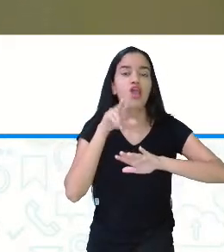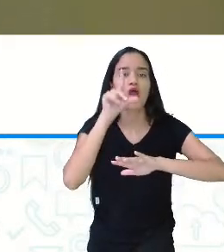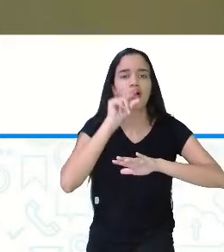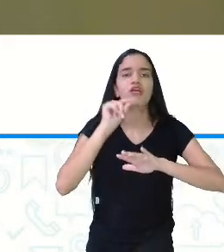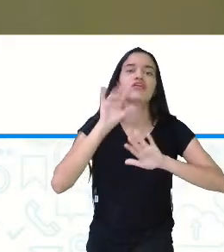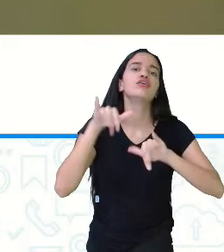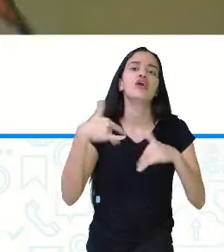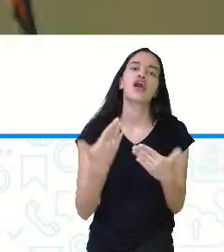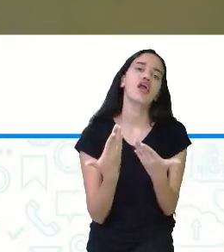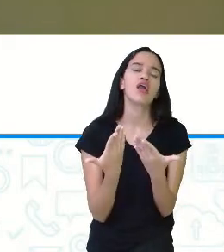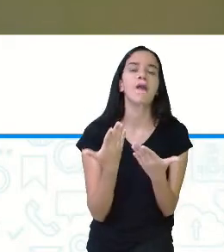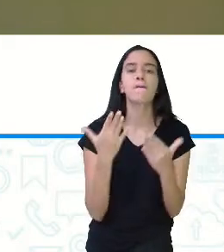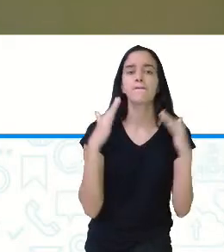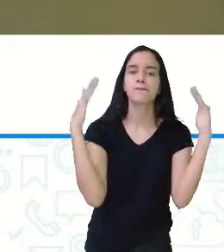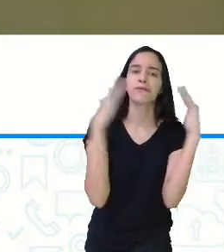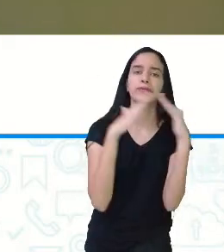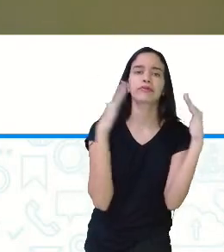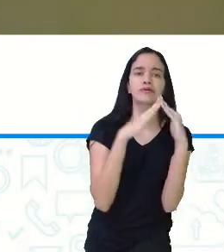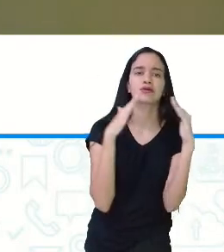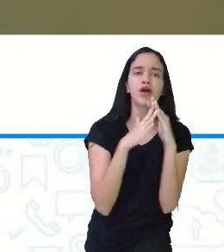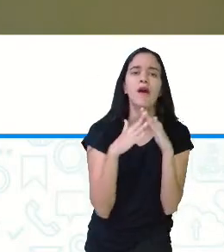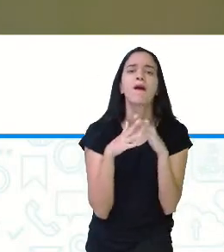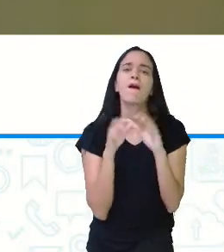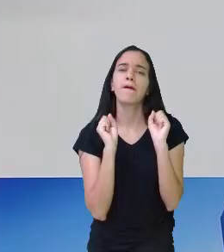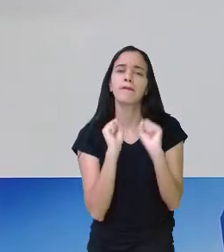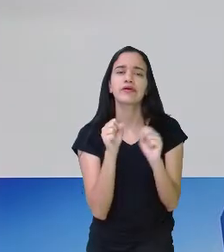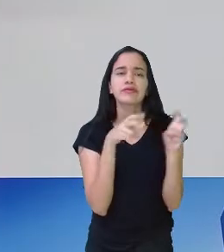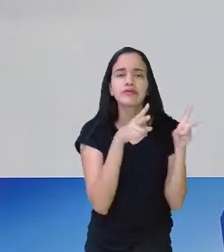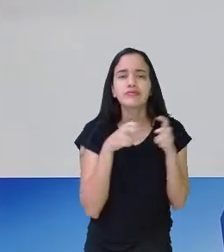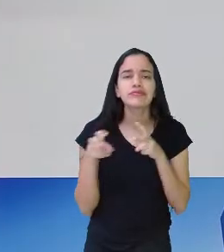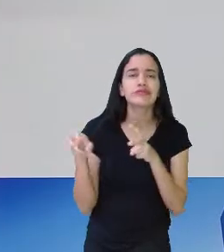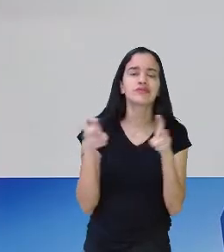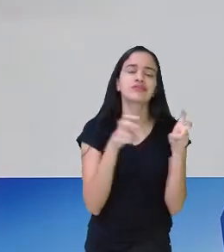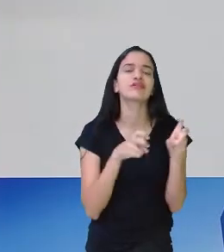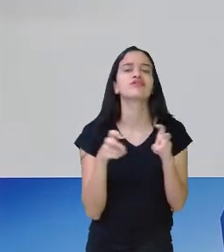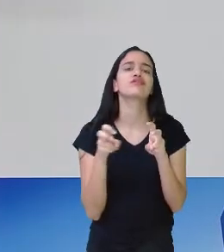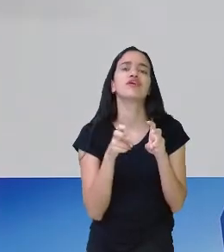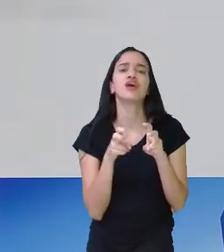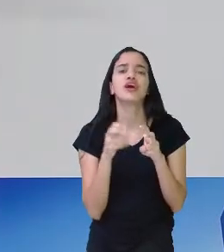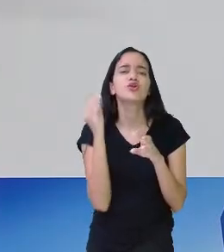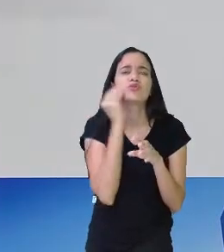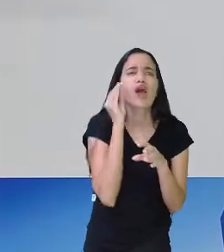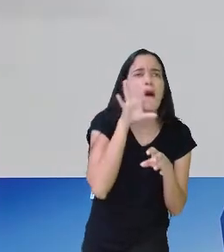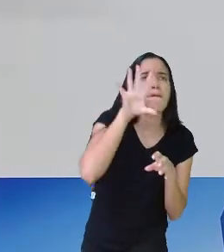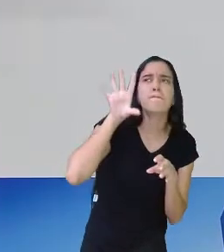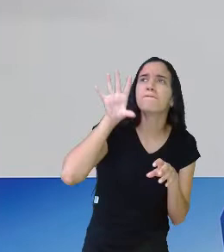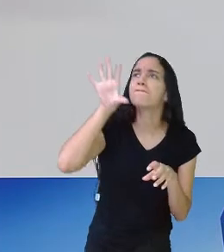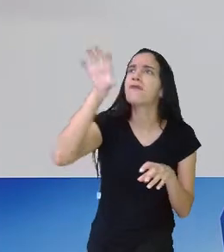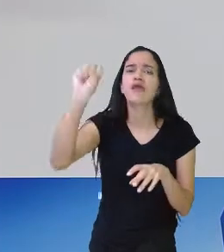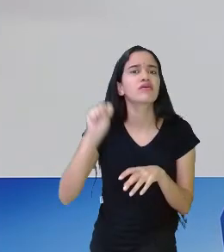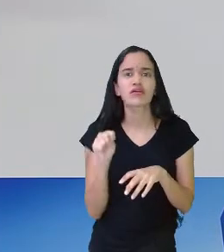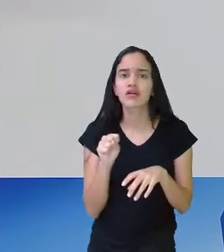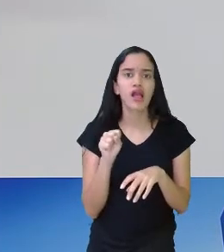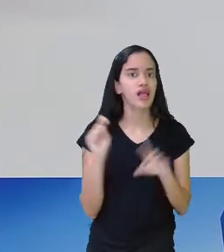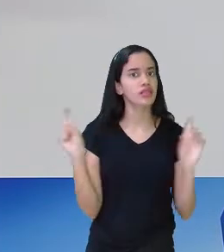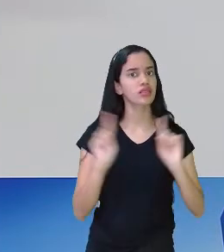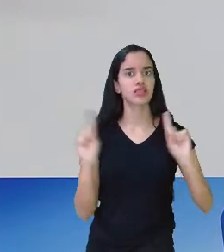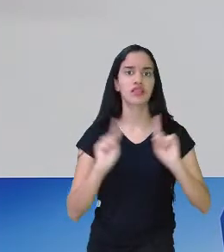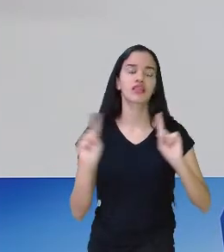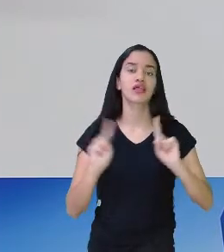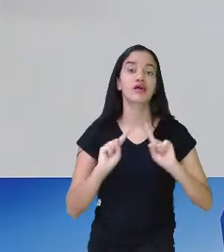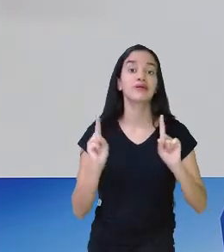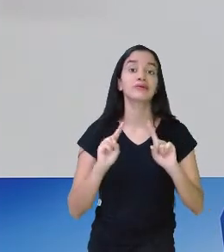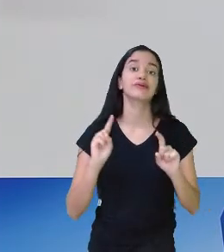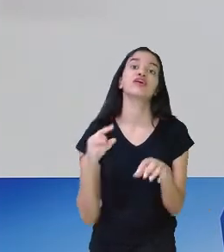voando perto da casa de vocês. Podem observar ele de longe, não tenta pegar, que o bicho é silvestre, ele tem que viver